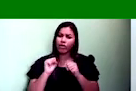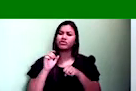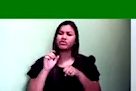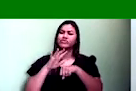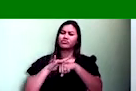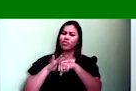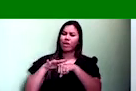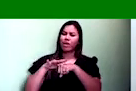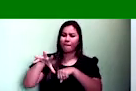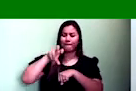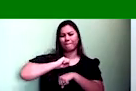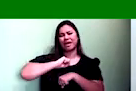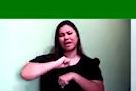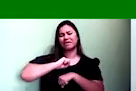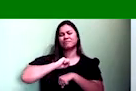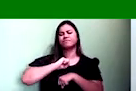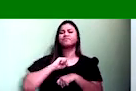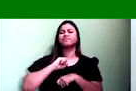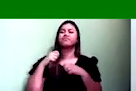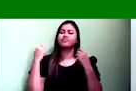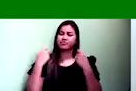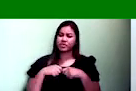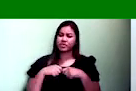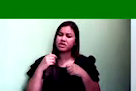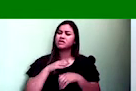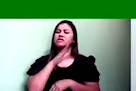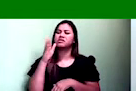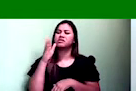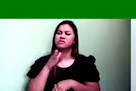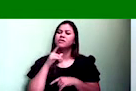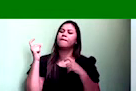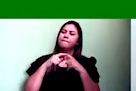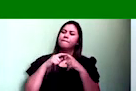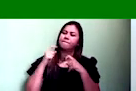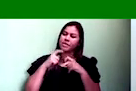médicos ginecologistas e urologistas para as